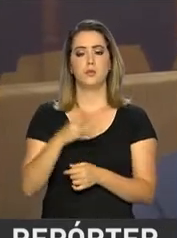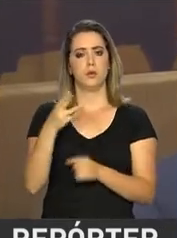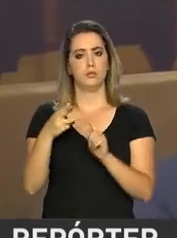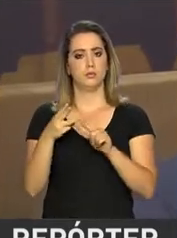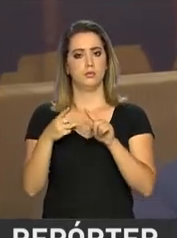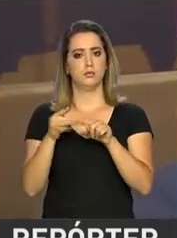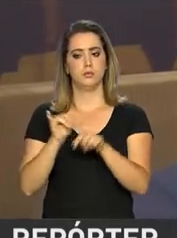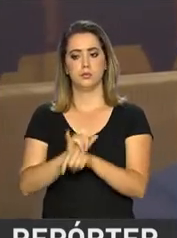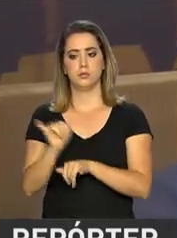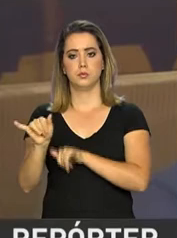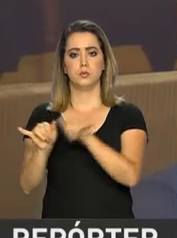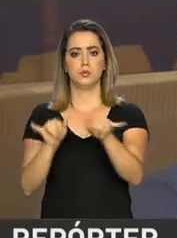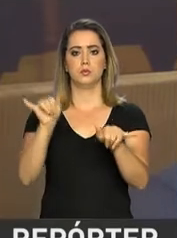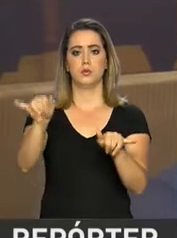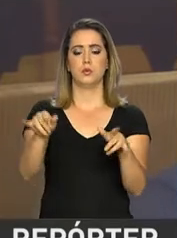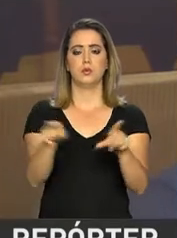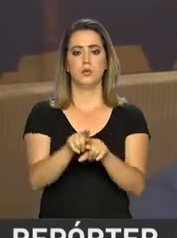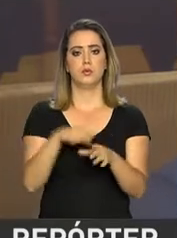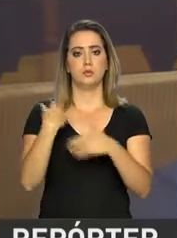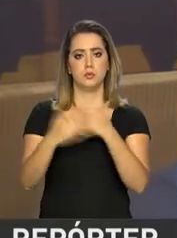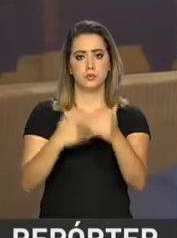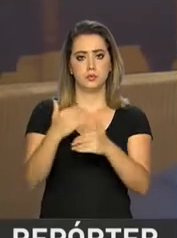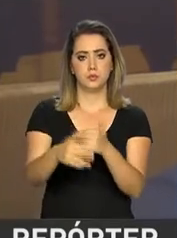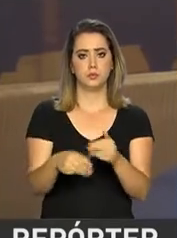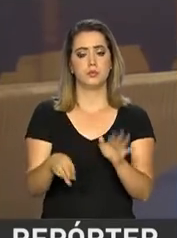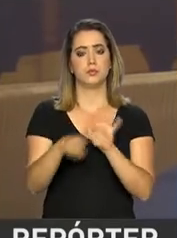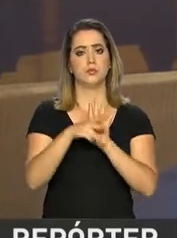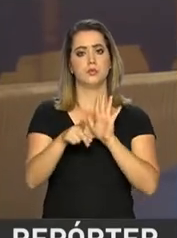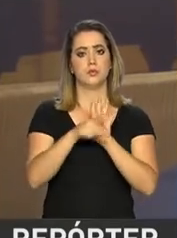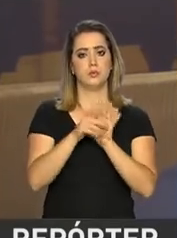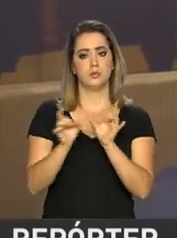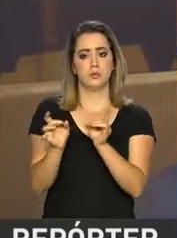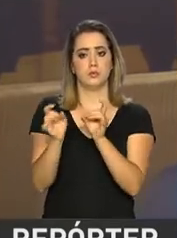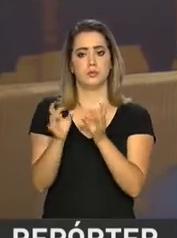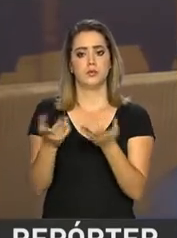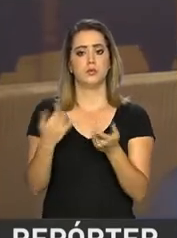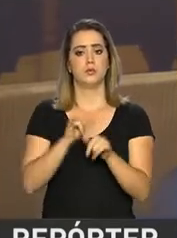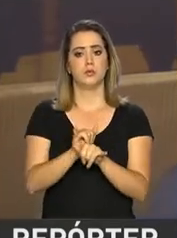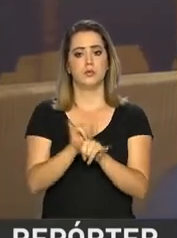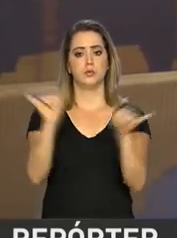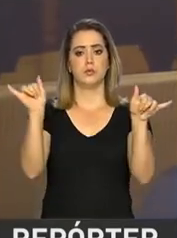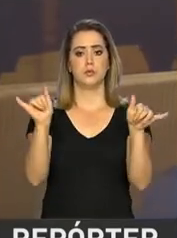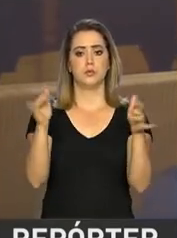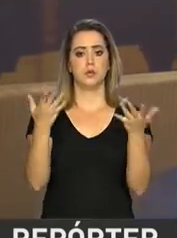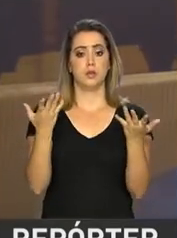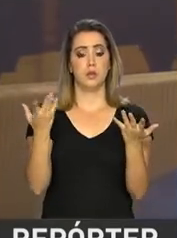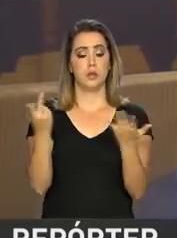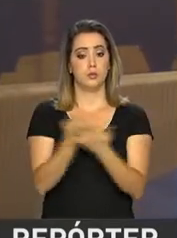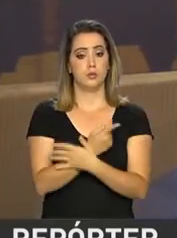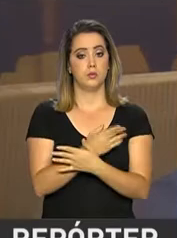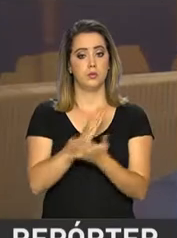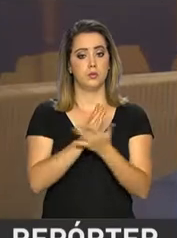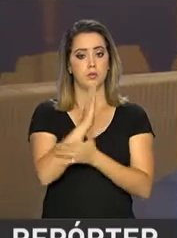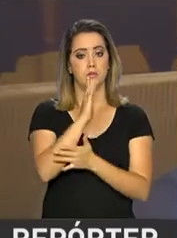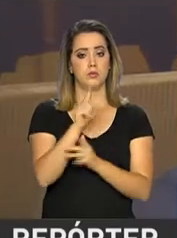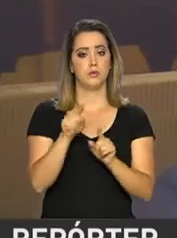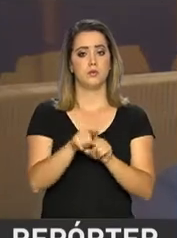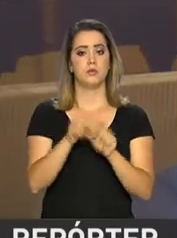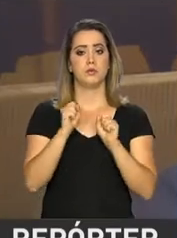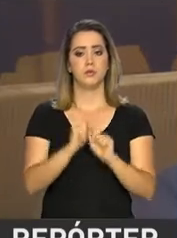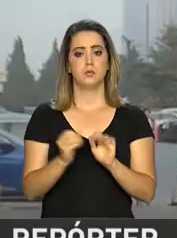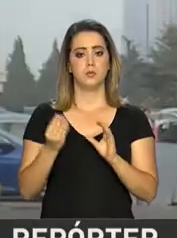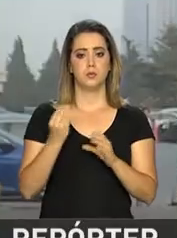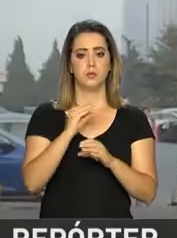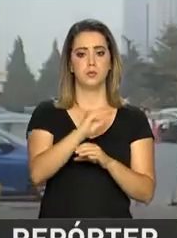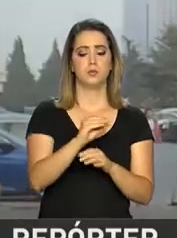apenas que a medida provisória que estão tramitando no congresso a respeito das concessões de aeroportos ela seja aprovada para que eles possam fazer esses